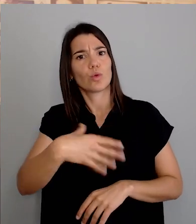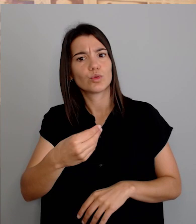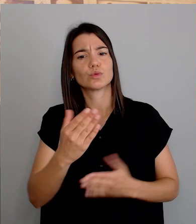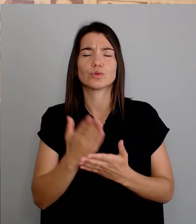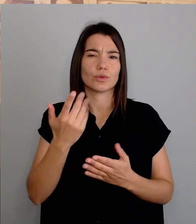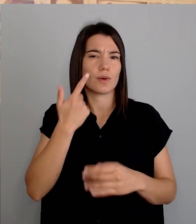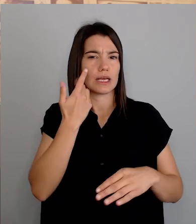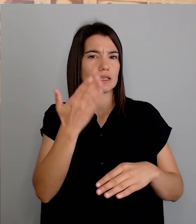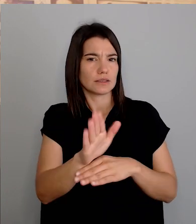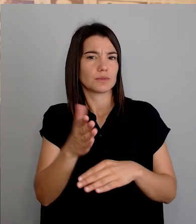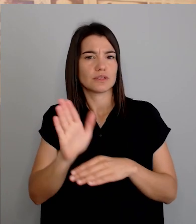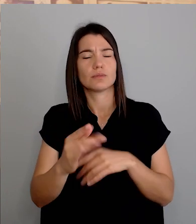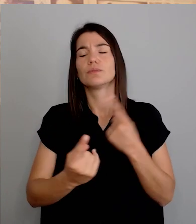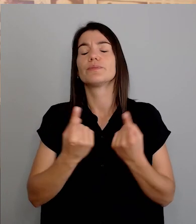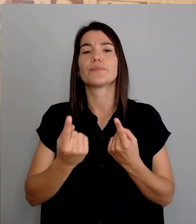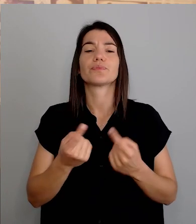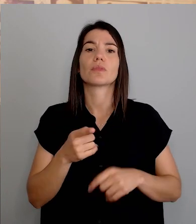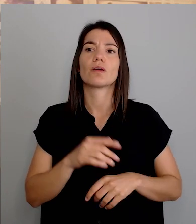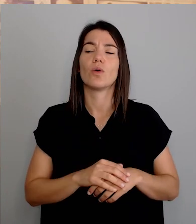For just a few examples,